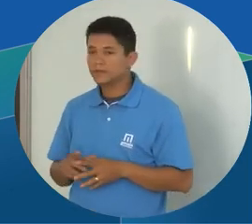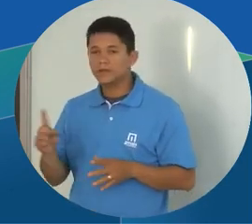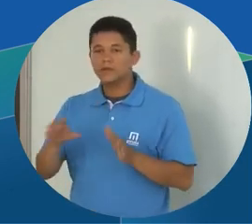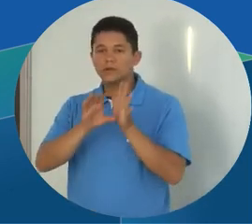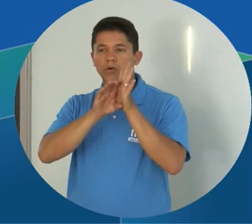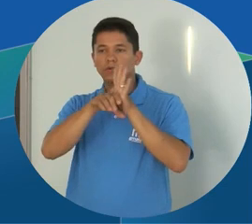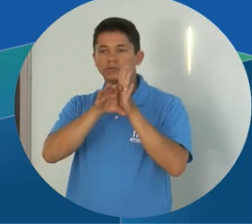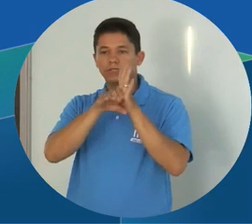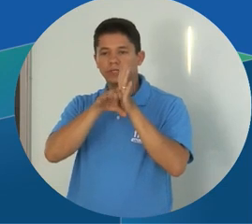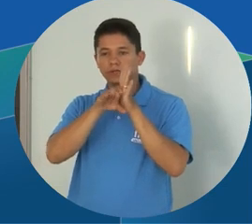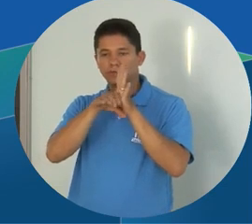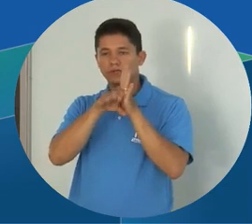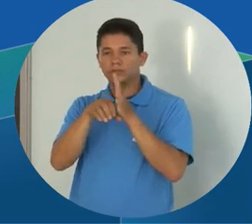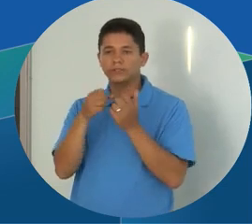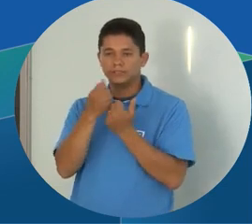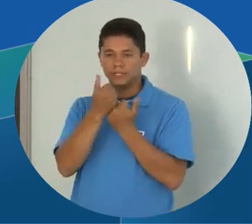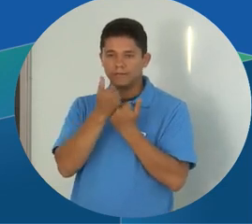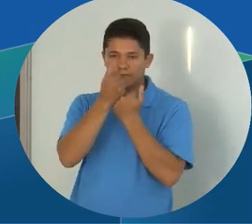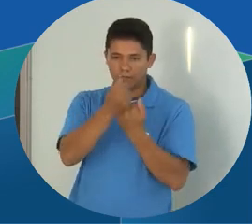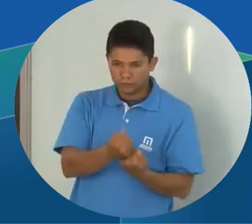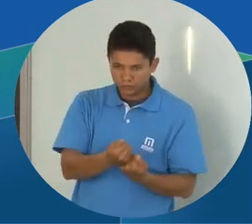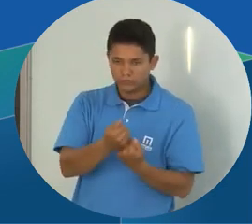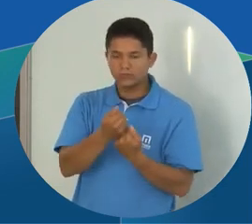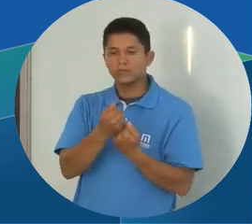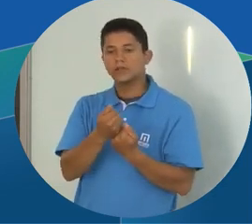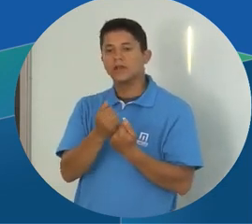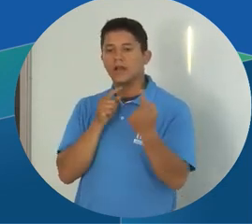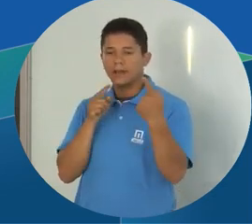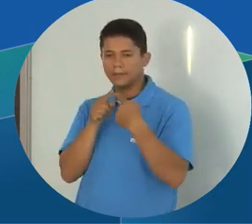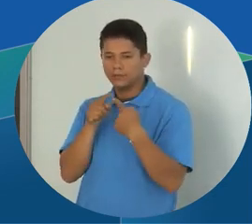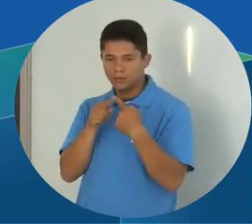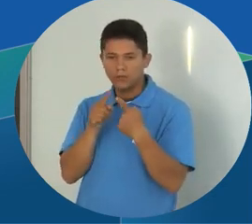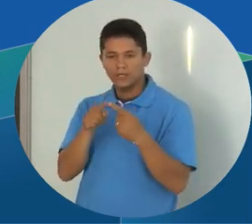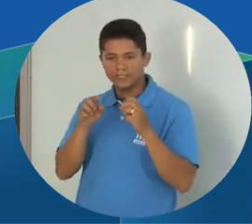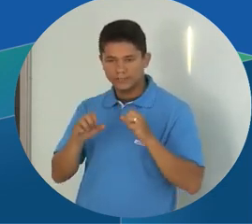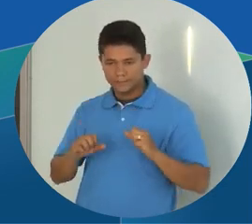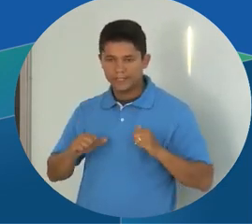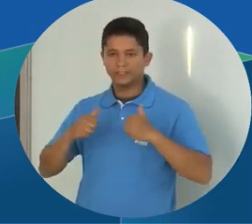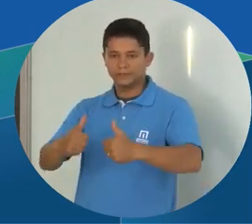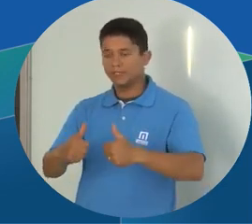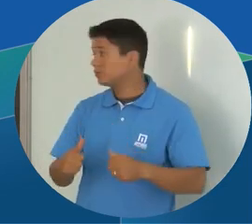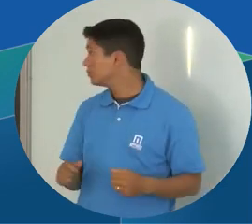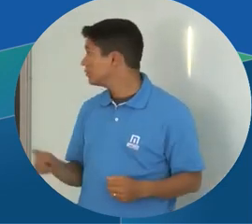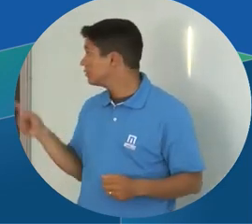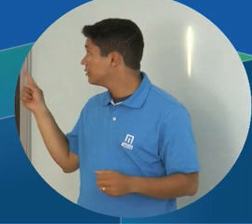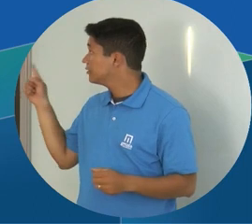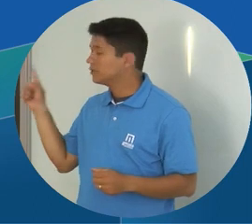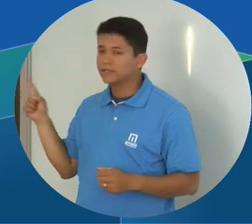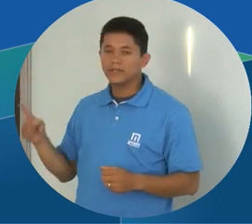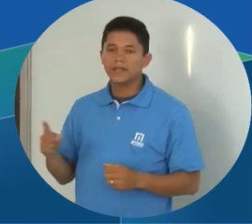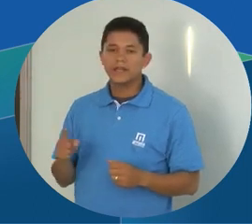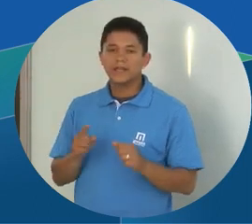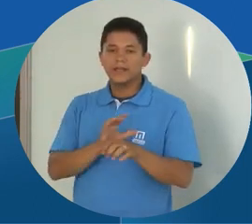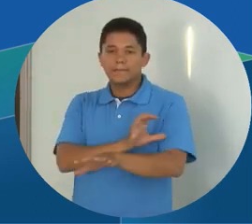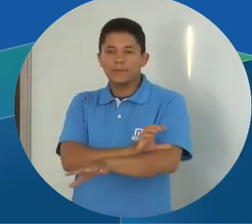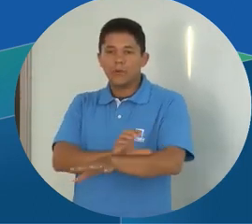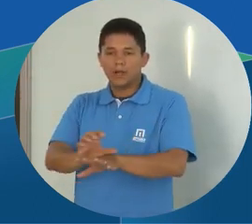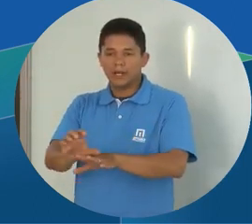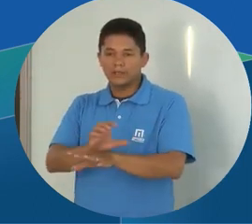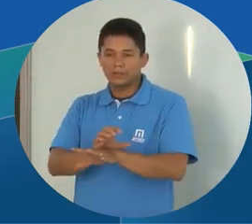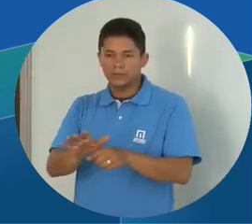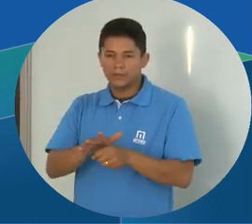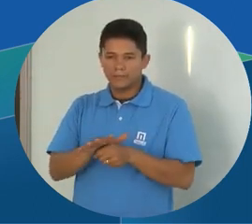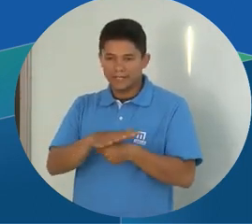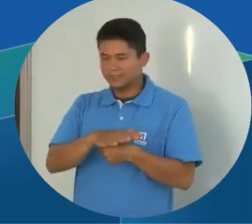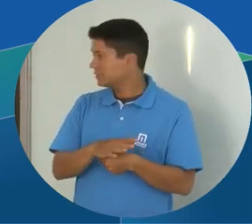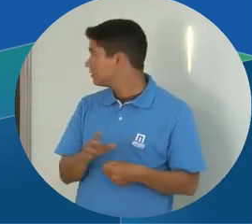Conceito, né? O conceito de reforço que foi aplicado nesse empreendimento foi massa adicional de concreto, né? Você vê que aqui esse bloco